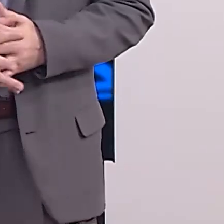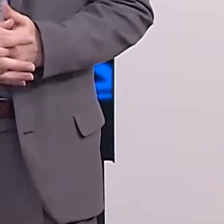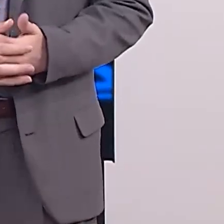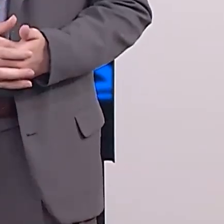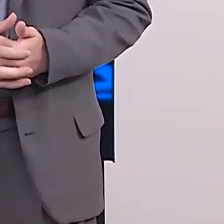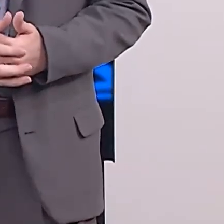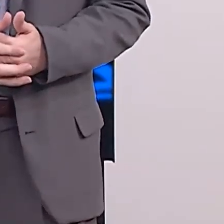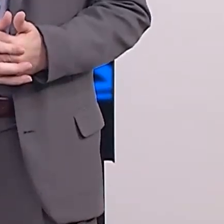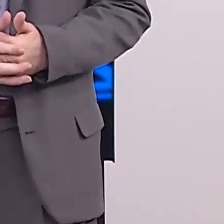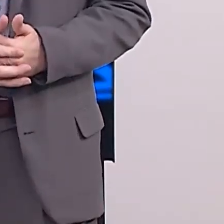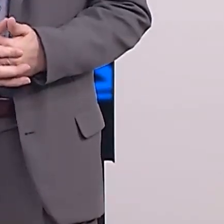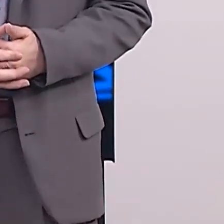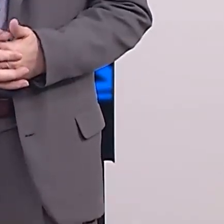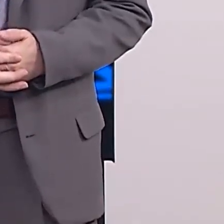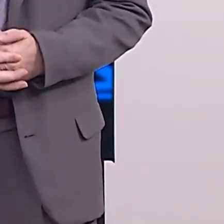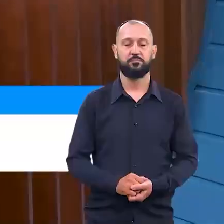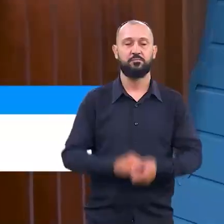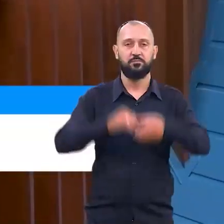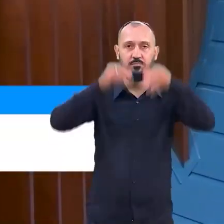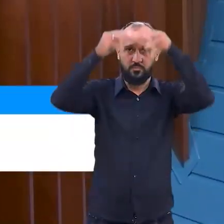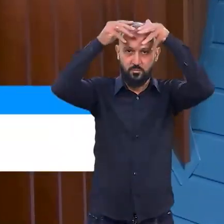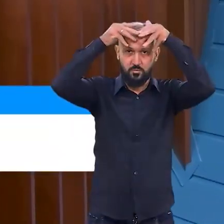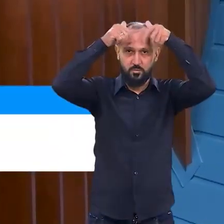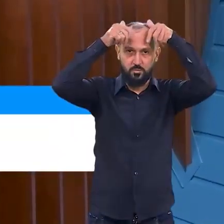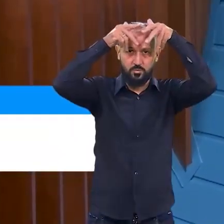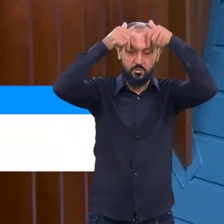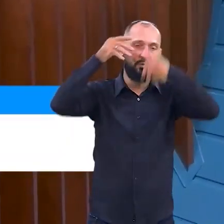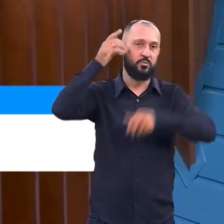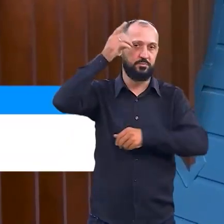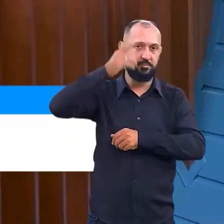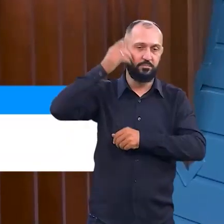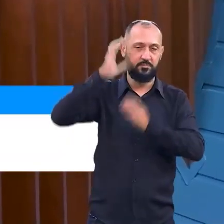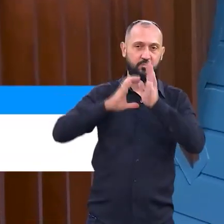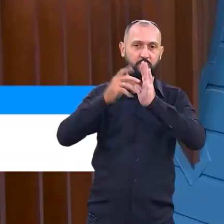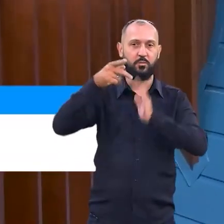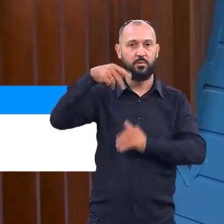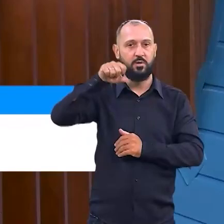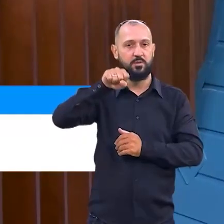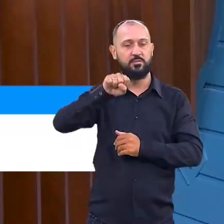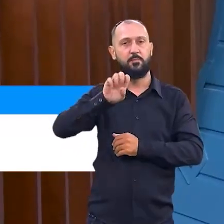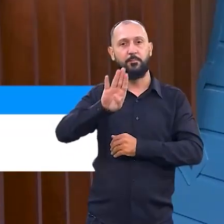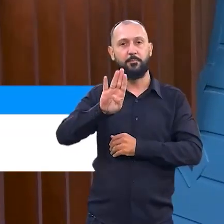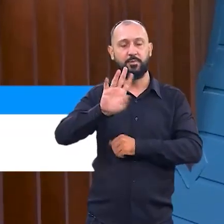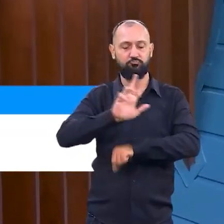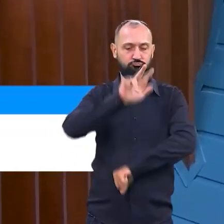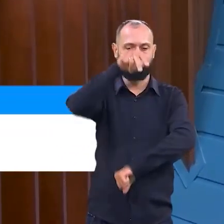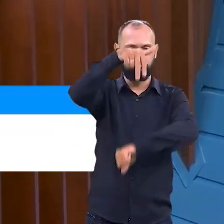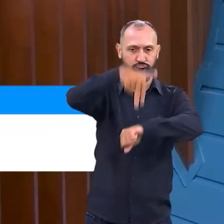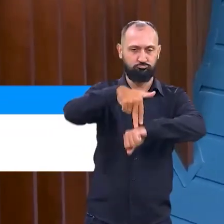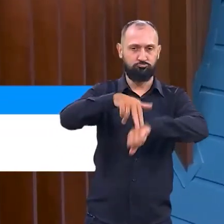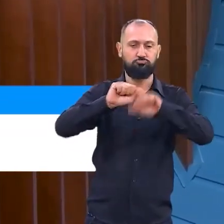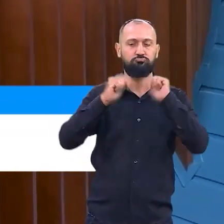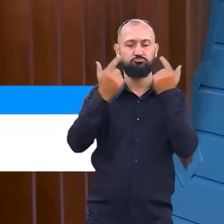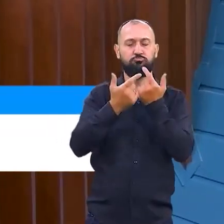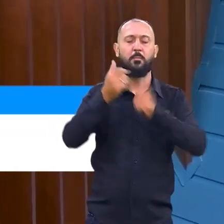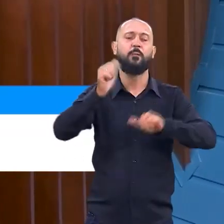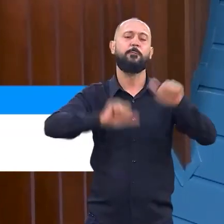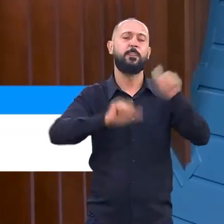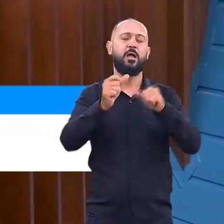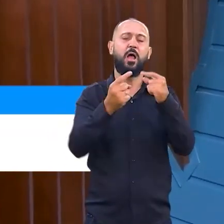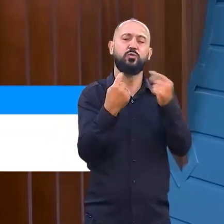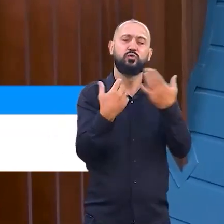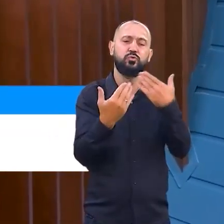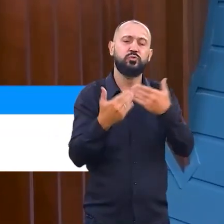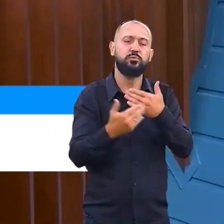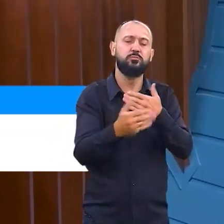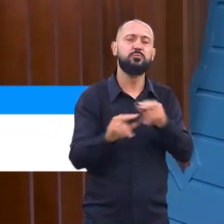uma solução para a previdência estadual. O deputado Paulo Duarte, do PSB, ocupou a tribuna da Alemes para fazer